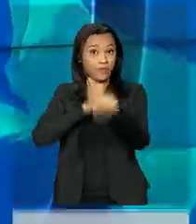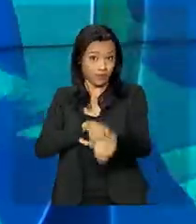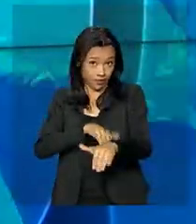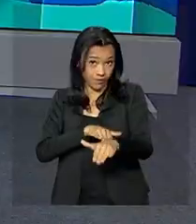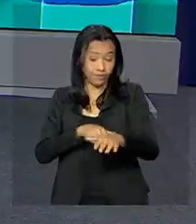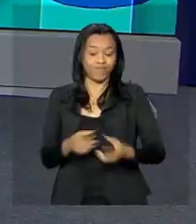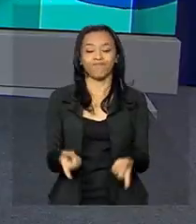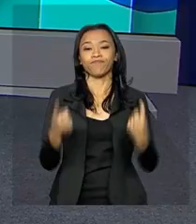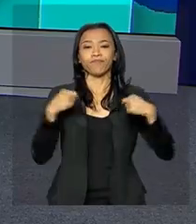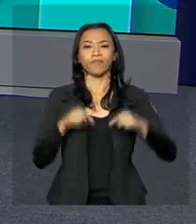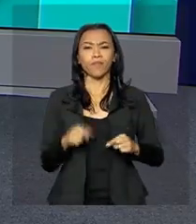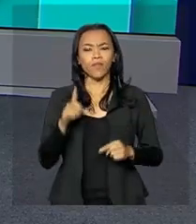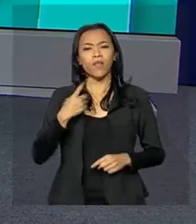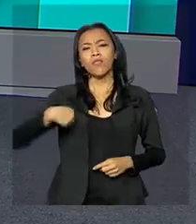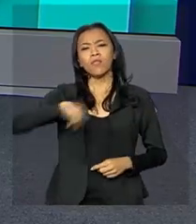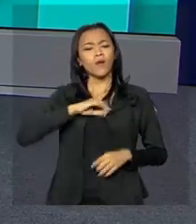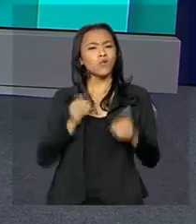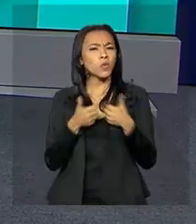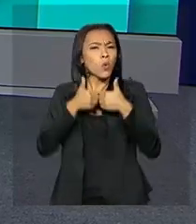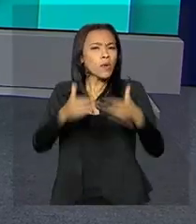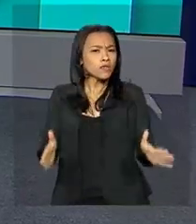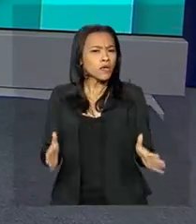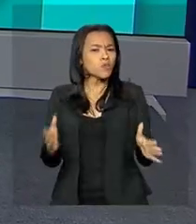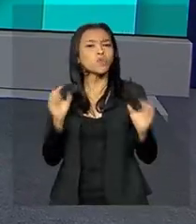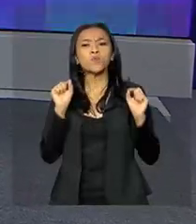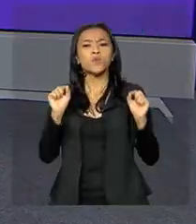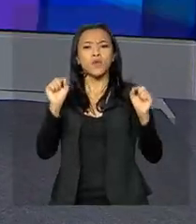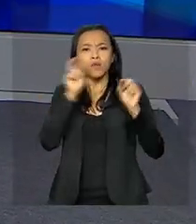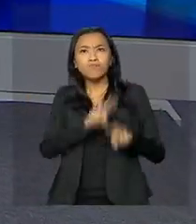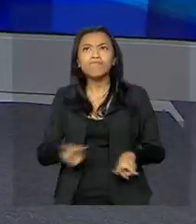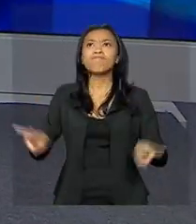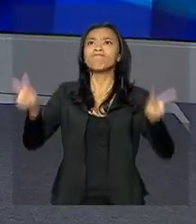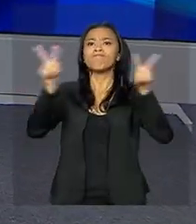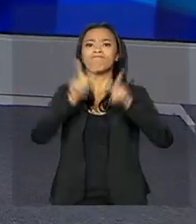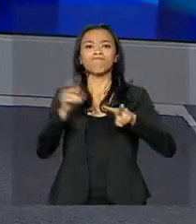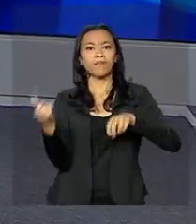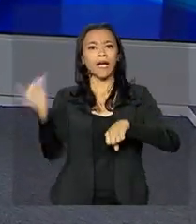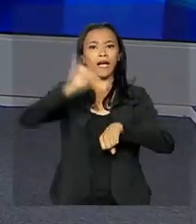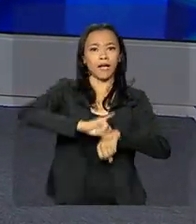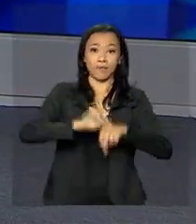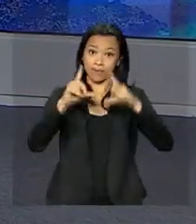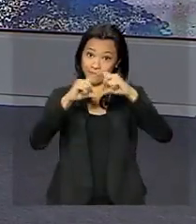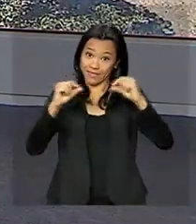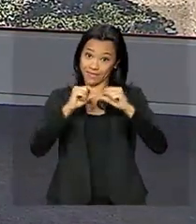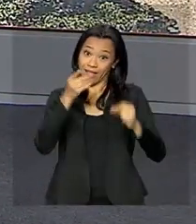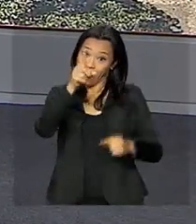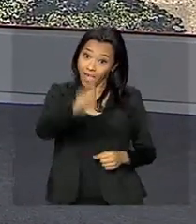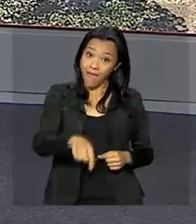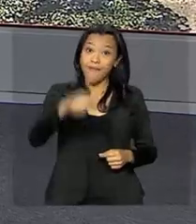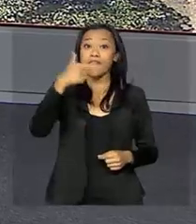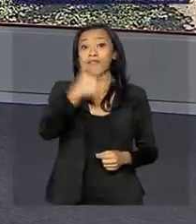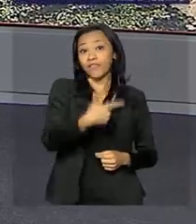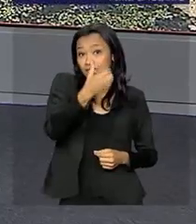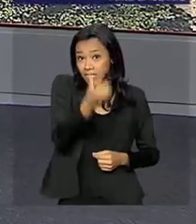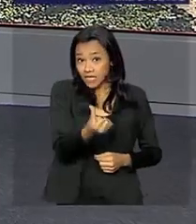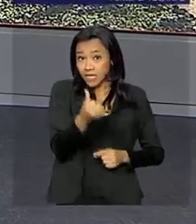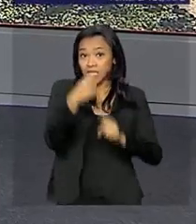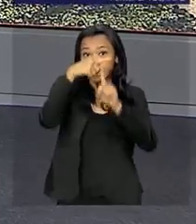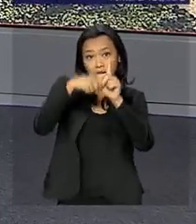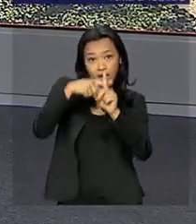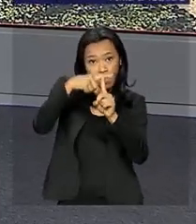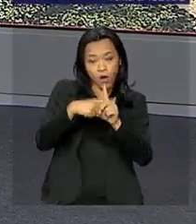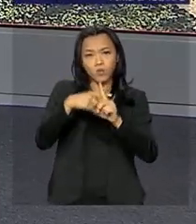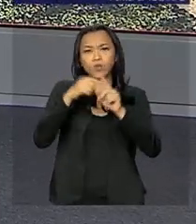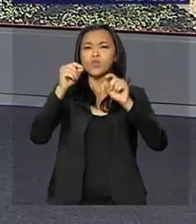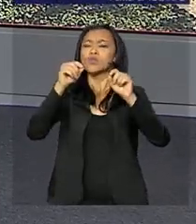setembro. A gente começa com imagens ao vivo da capital federal. Neste momento faz 26 graus, céu com